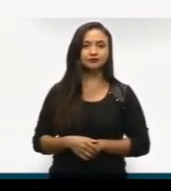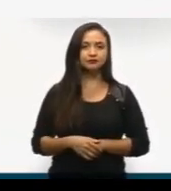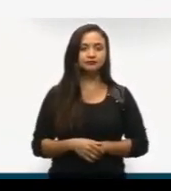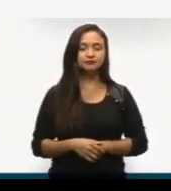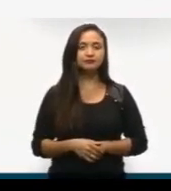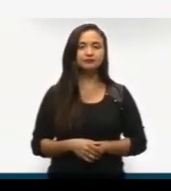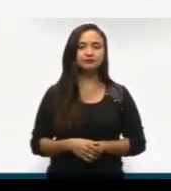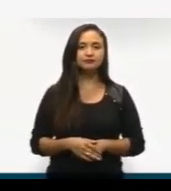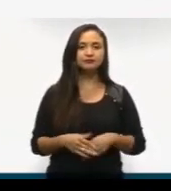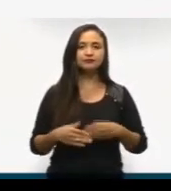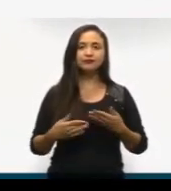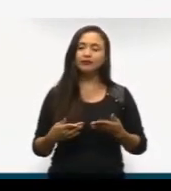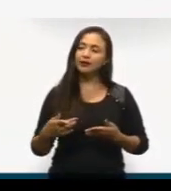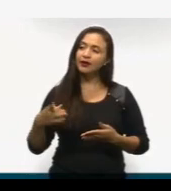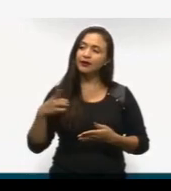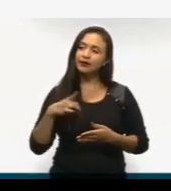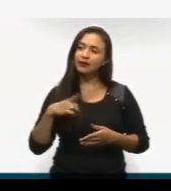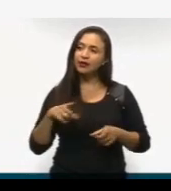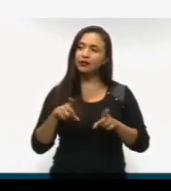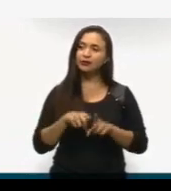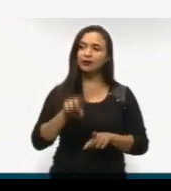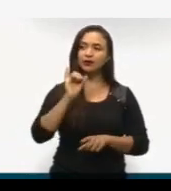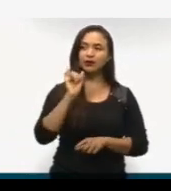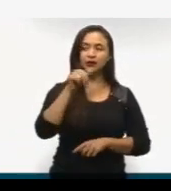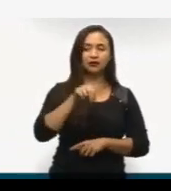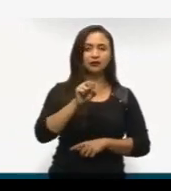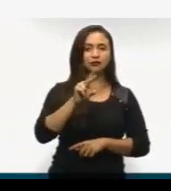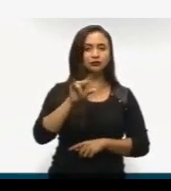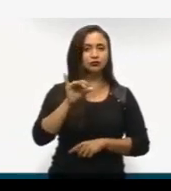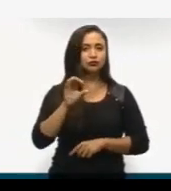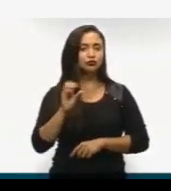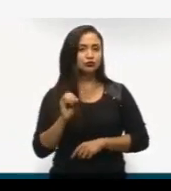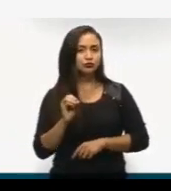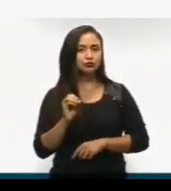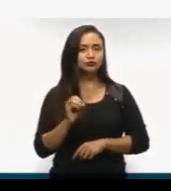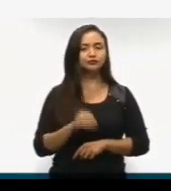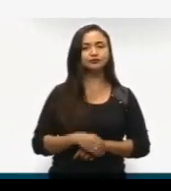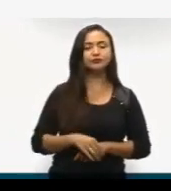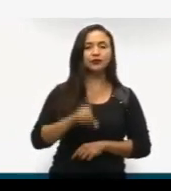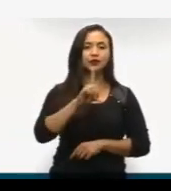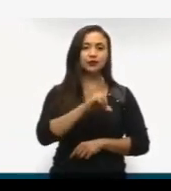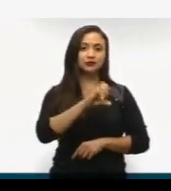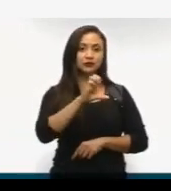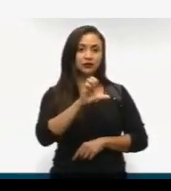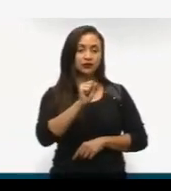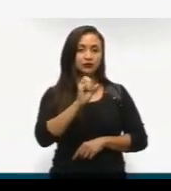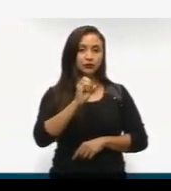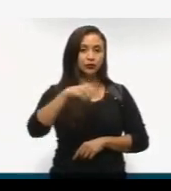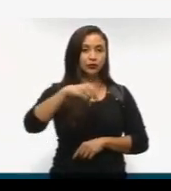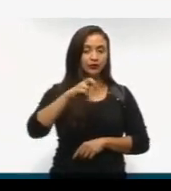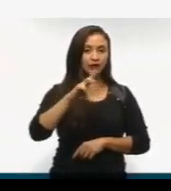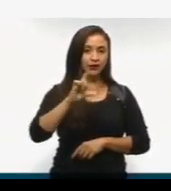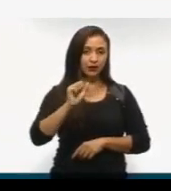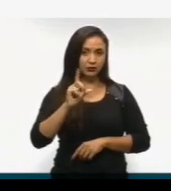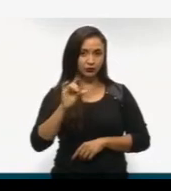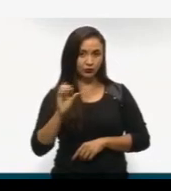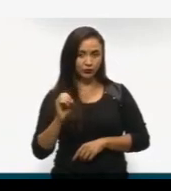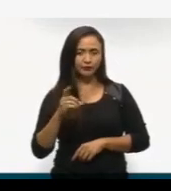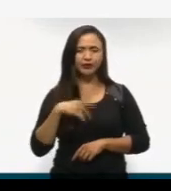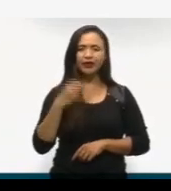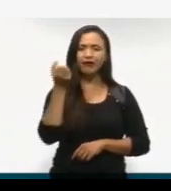Bom, e eu tenho os insumos desonerados. Então, agora aqui são insumos. Ó,